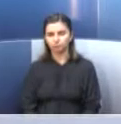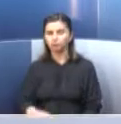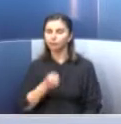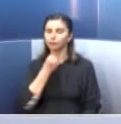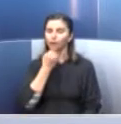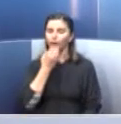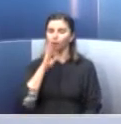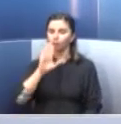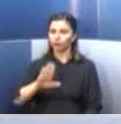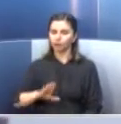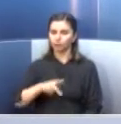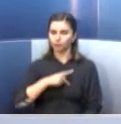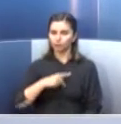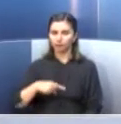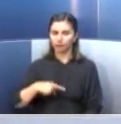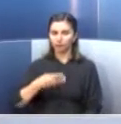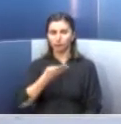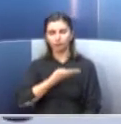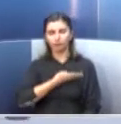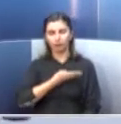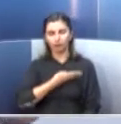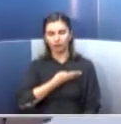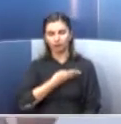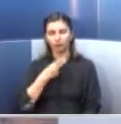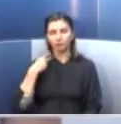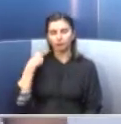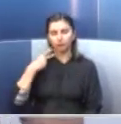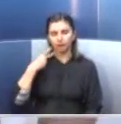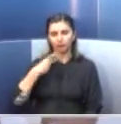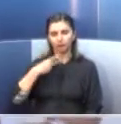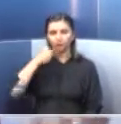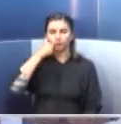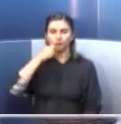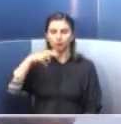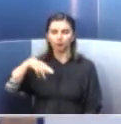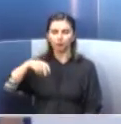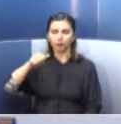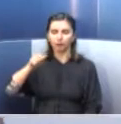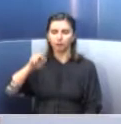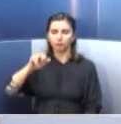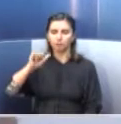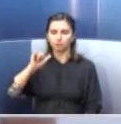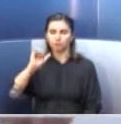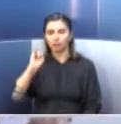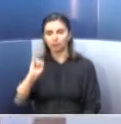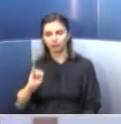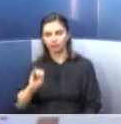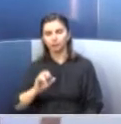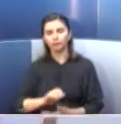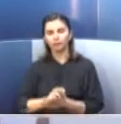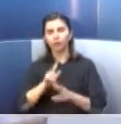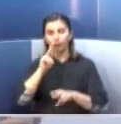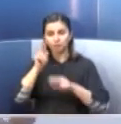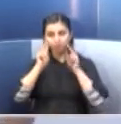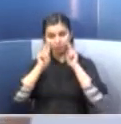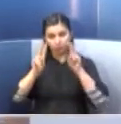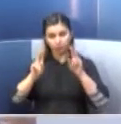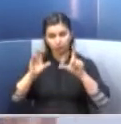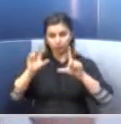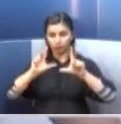Boa tarde, senhor presidente, nobres colegas, vereadora Marli de Luquinha, público presente, as pessoas que nos assistem pela TV